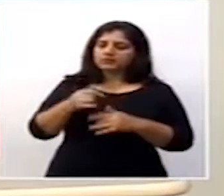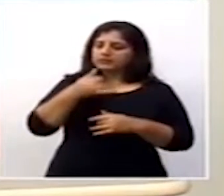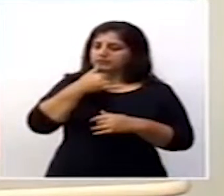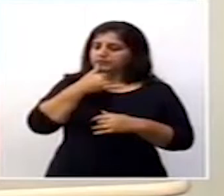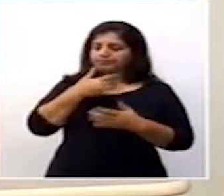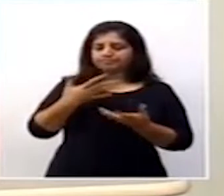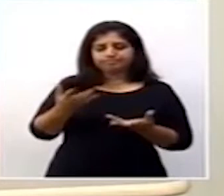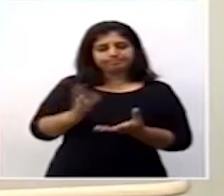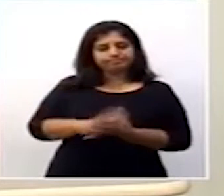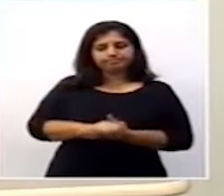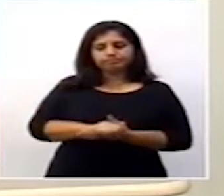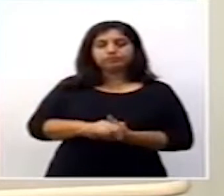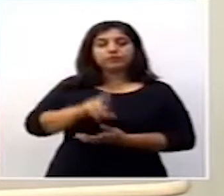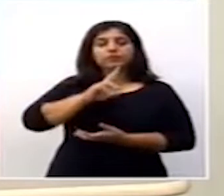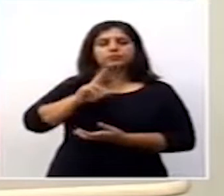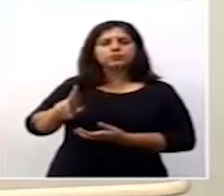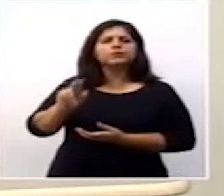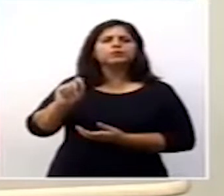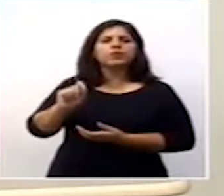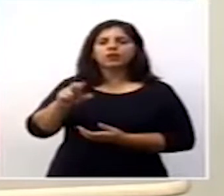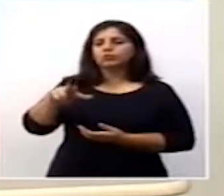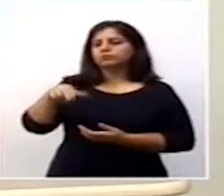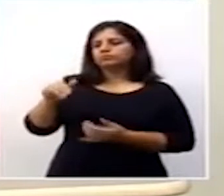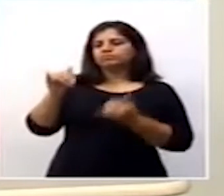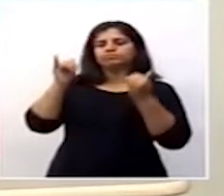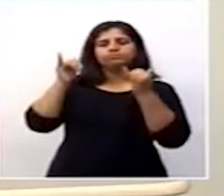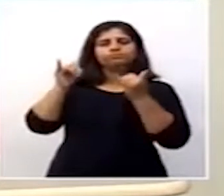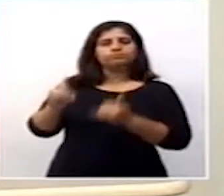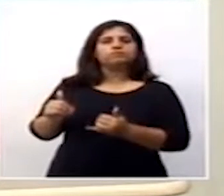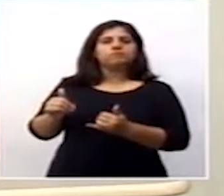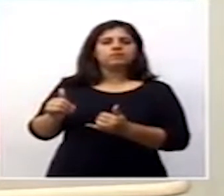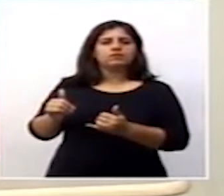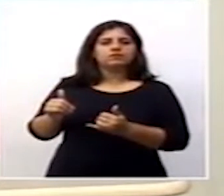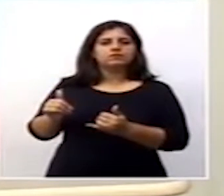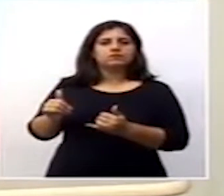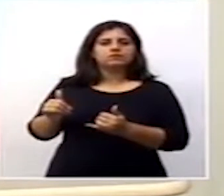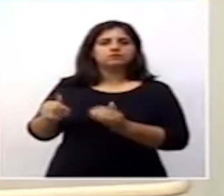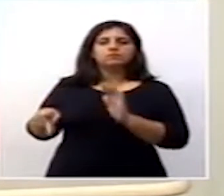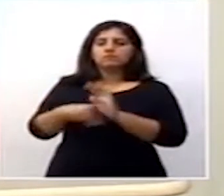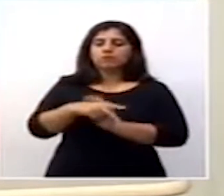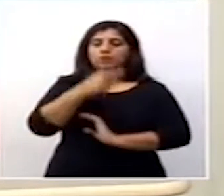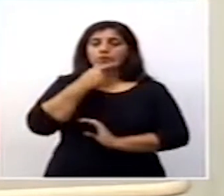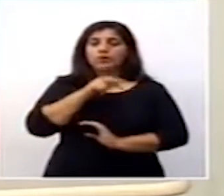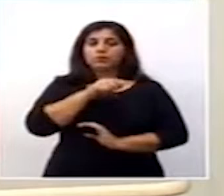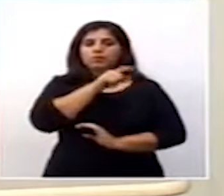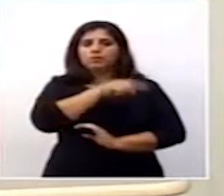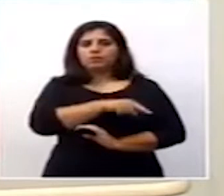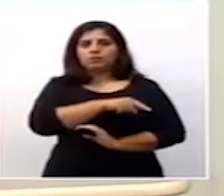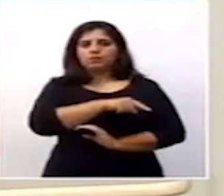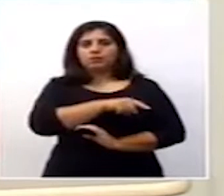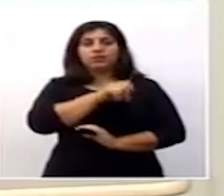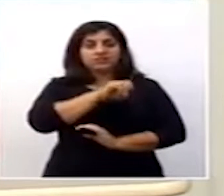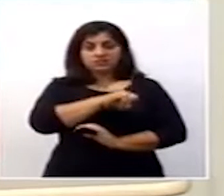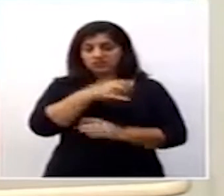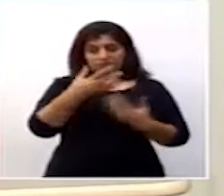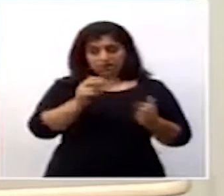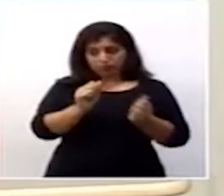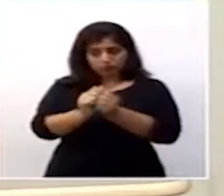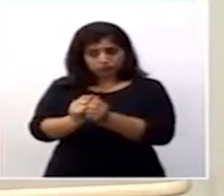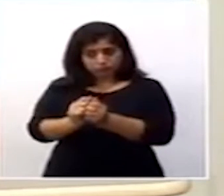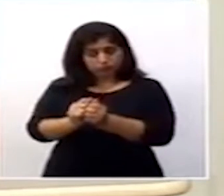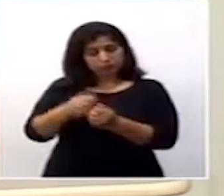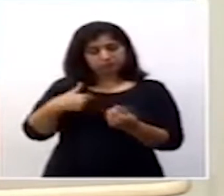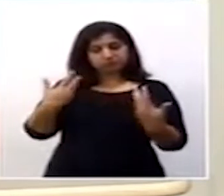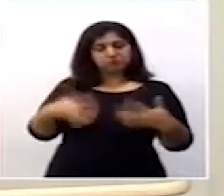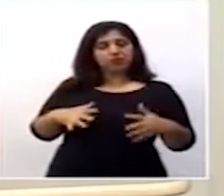virou para o Tonho e falou assim: nunca mais fale isso do meu irmão. Se ele não for, eu não vou. E Tonho